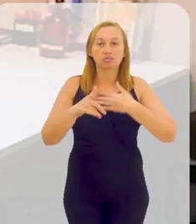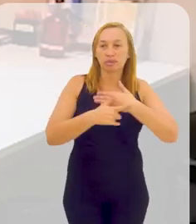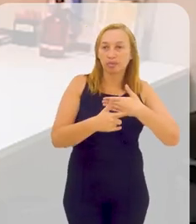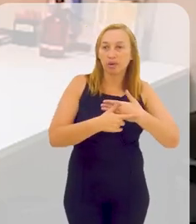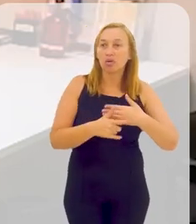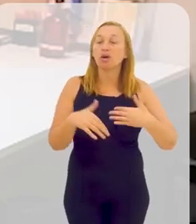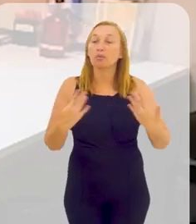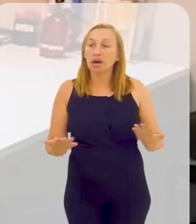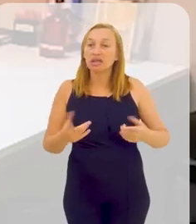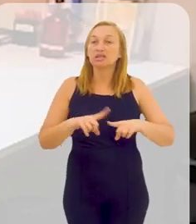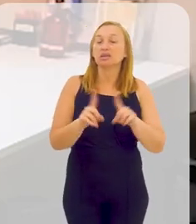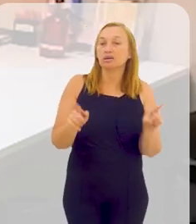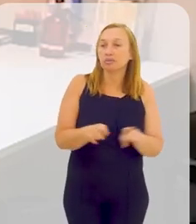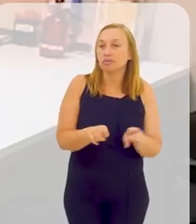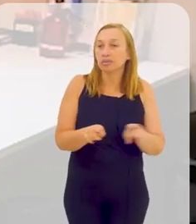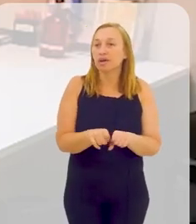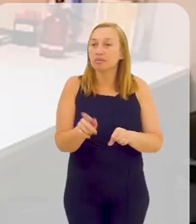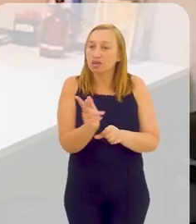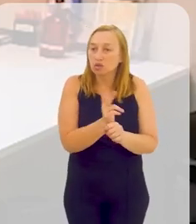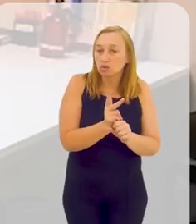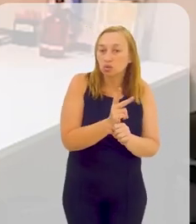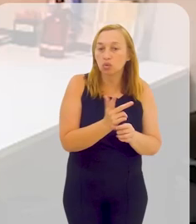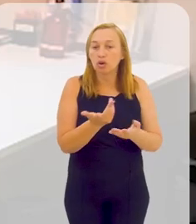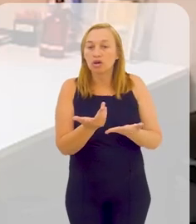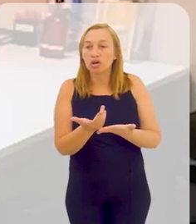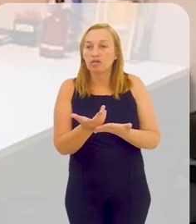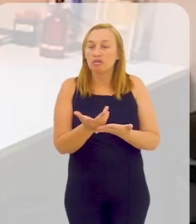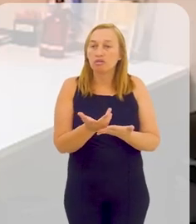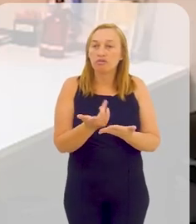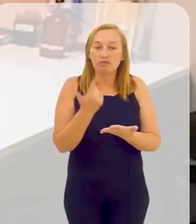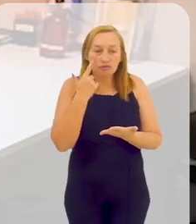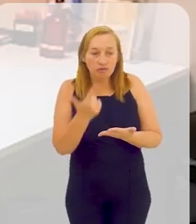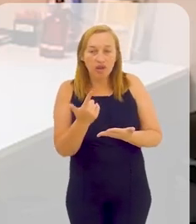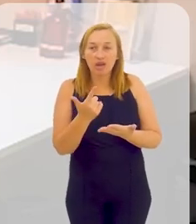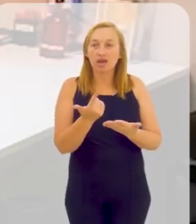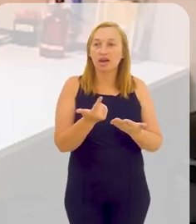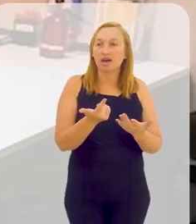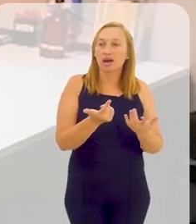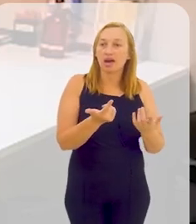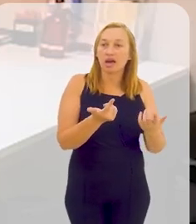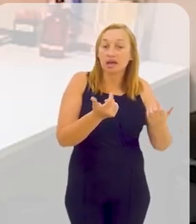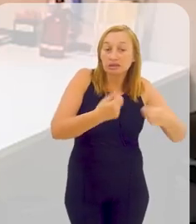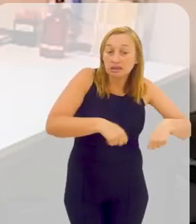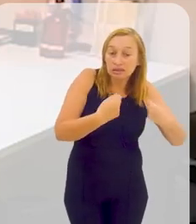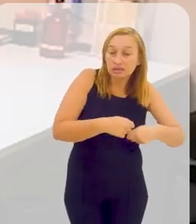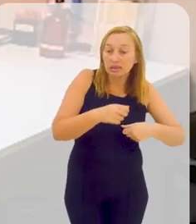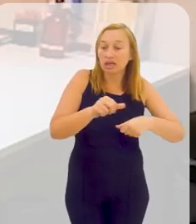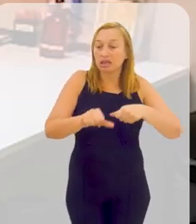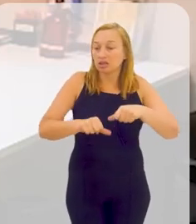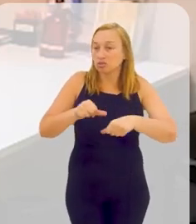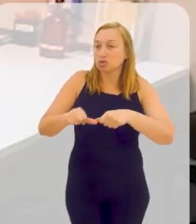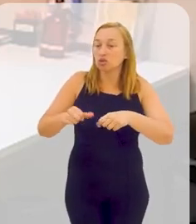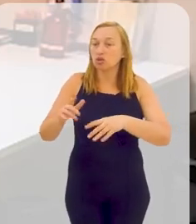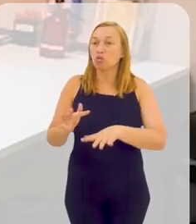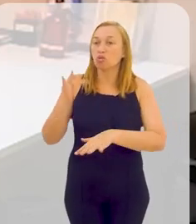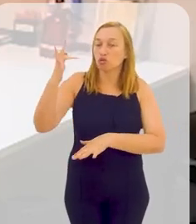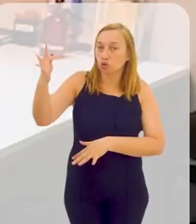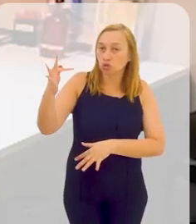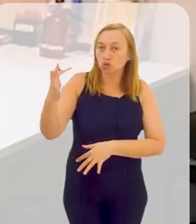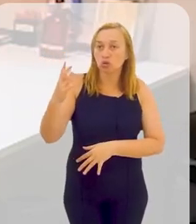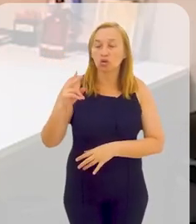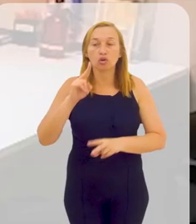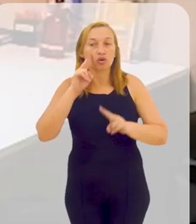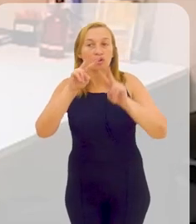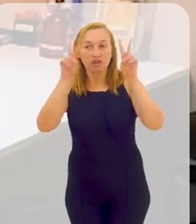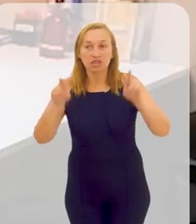de atuação mas também para a gente mapear as tendências e as mudanças para o